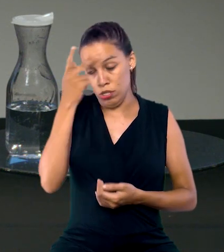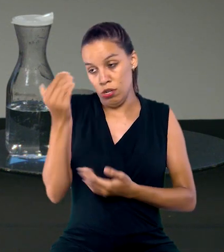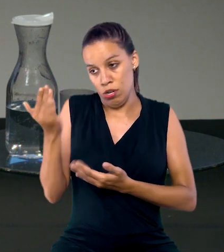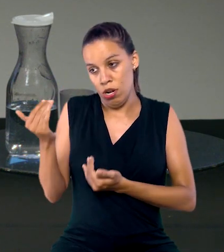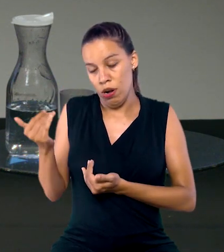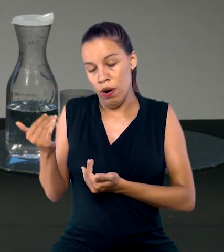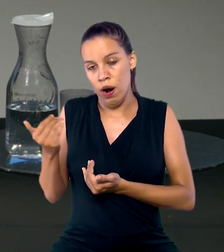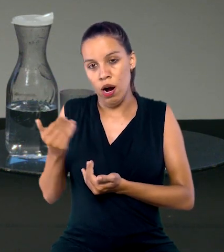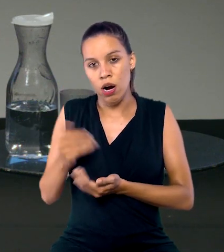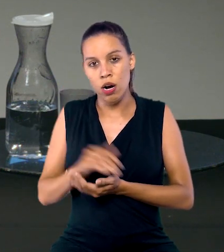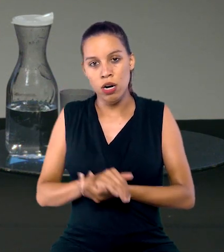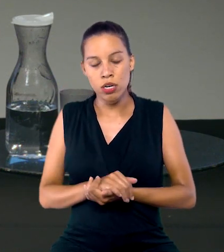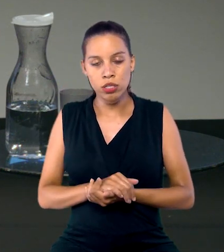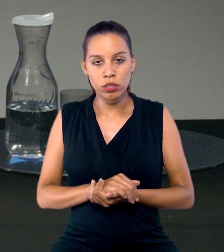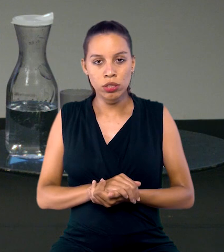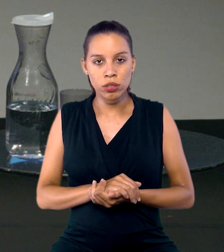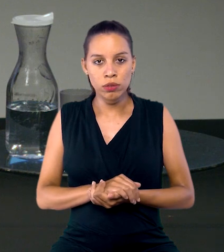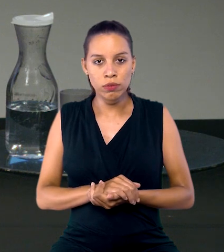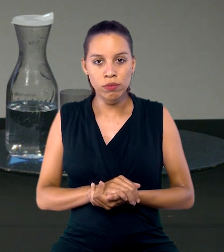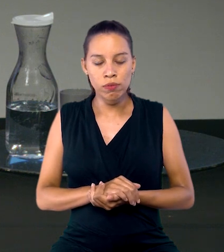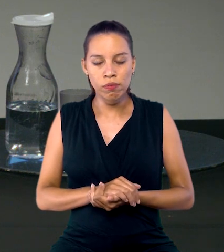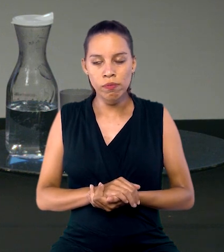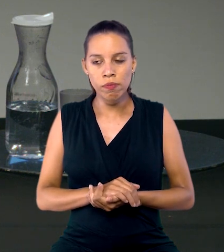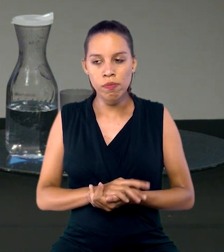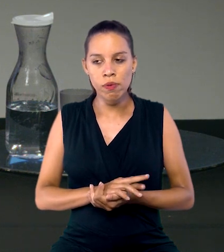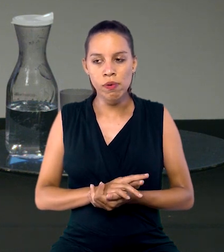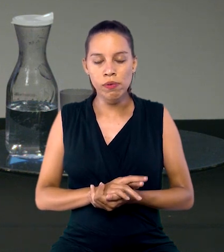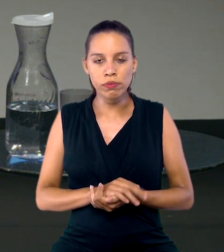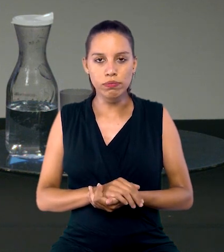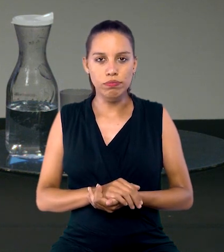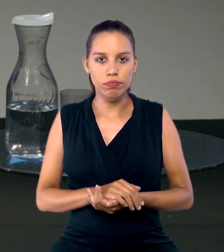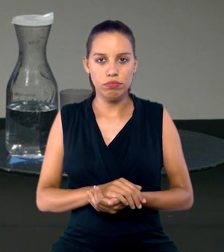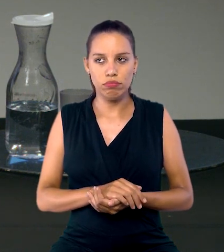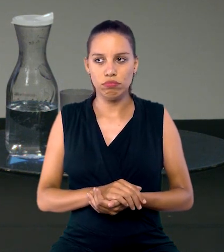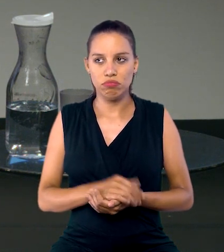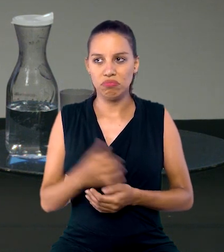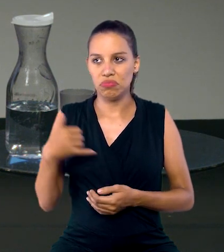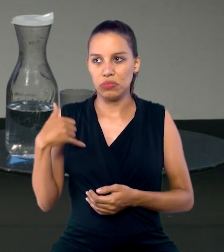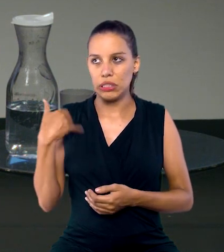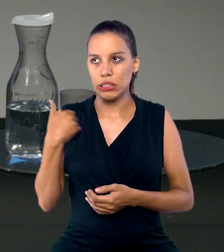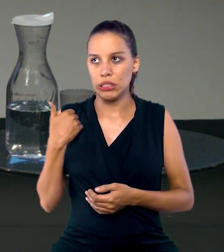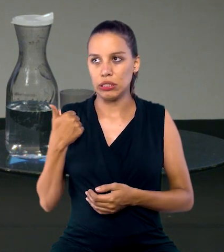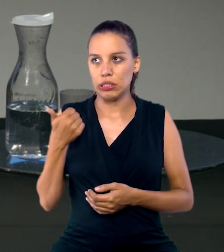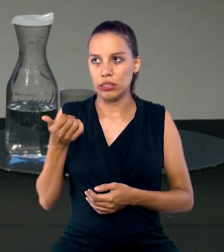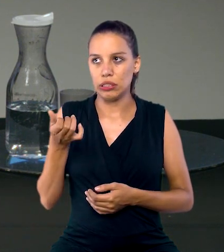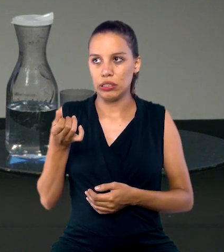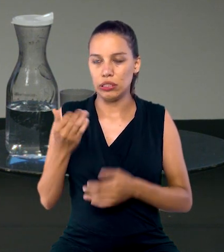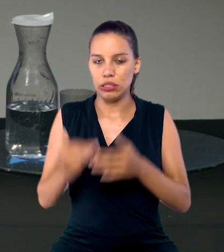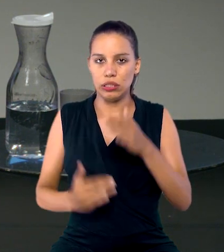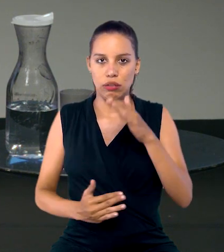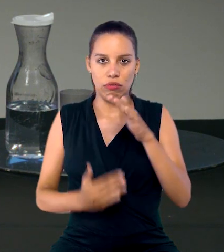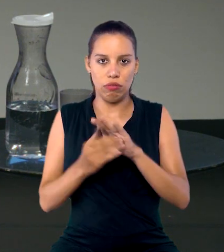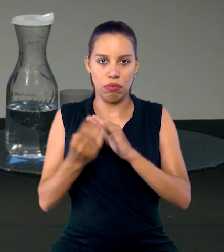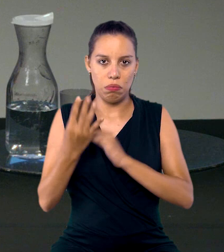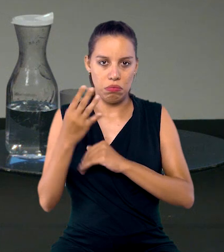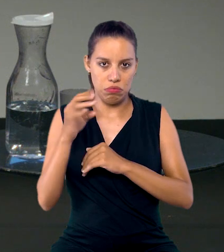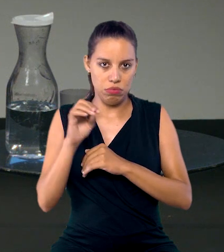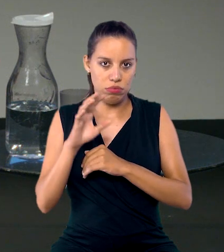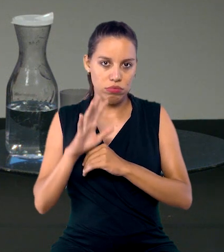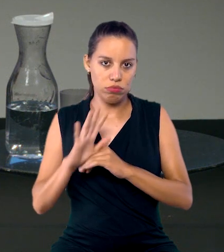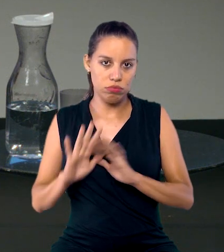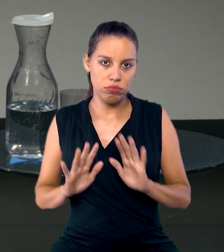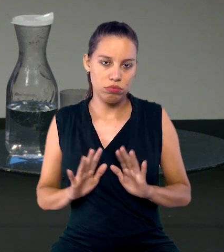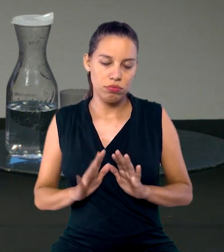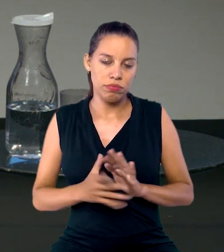jovens, e aí eu estou falando jovens, mas assim, a nossa primeira turma tem dos 16 aos